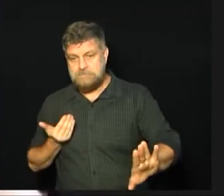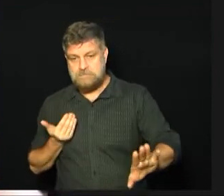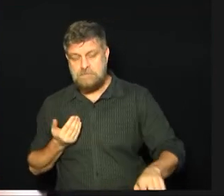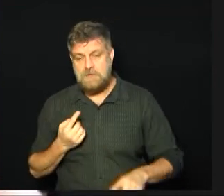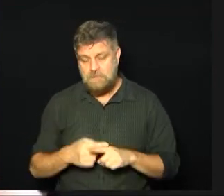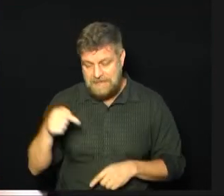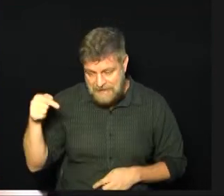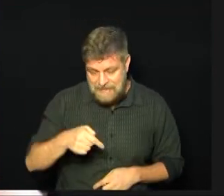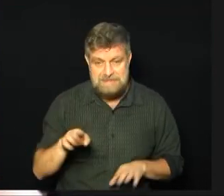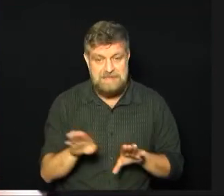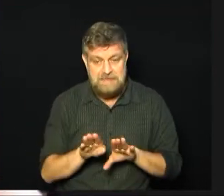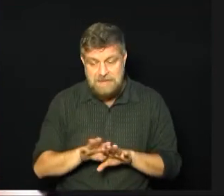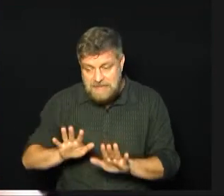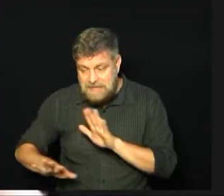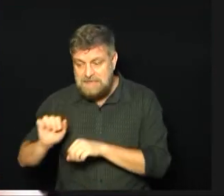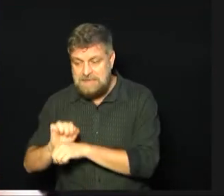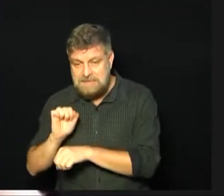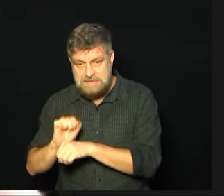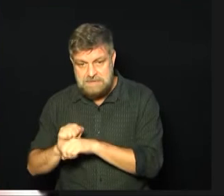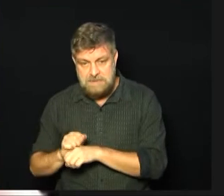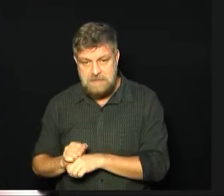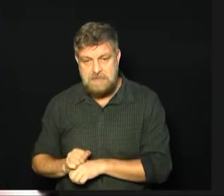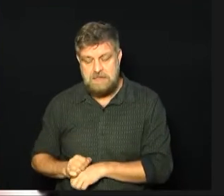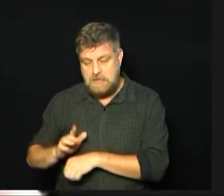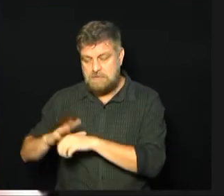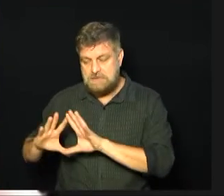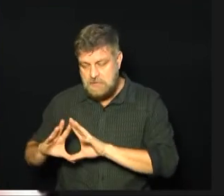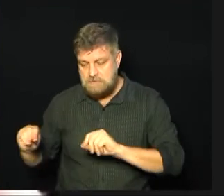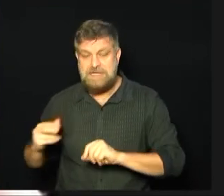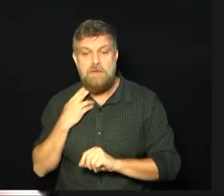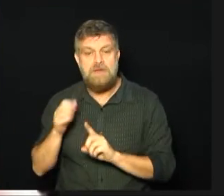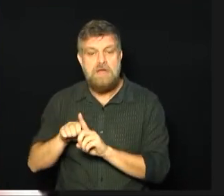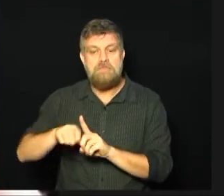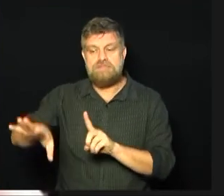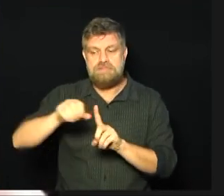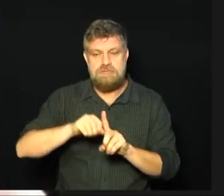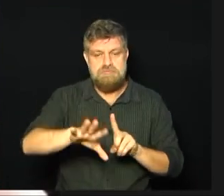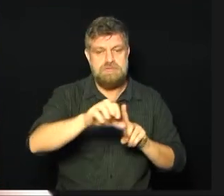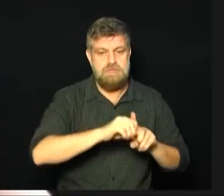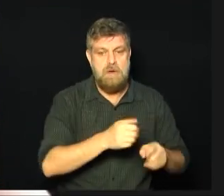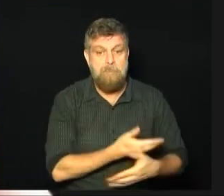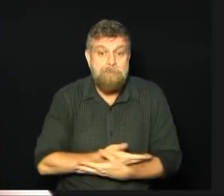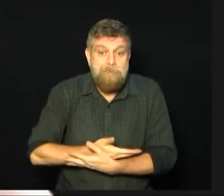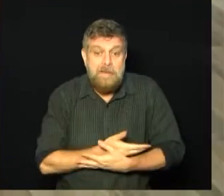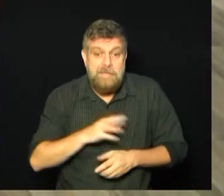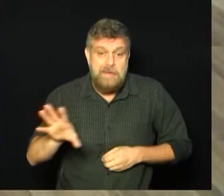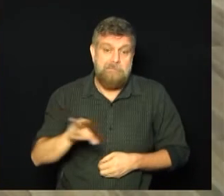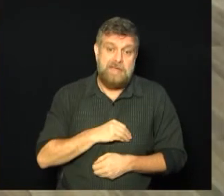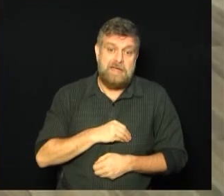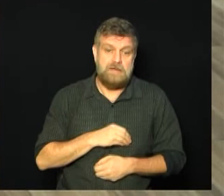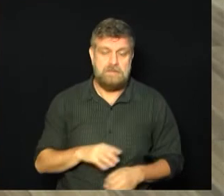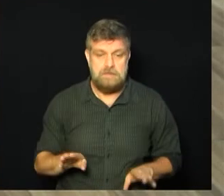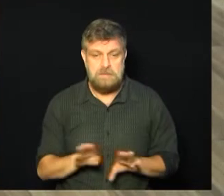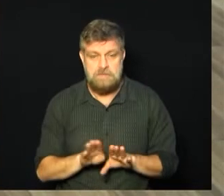essas crianças têm que aguardar passar todos os sintomas para que elas não transmitem para bebês menores. Uma outra dúvida, Valéria, a gente falou aí